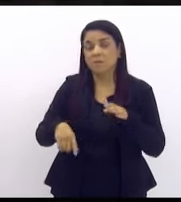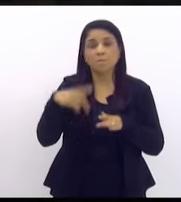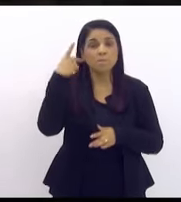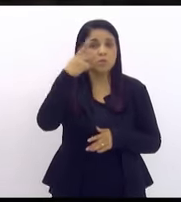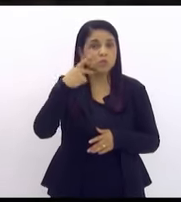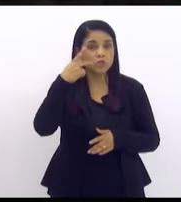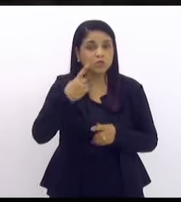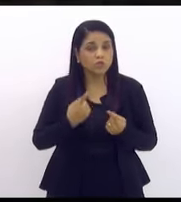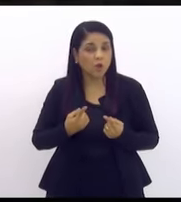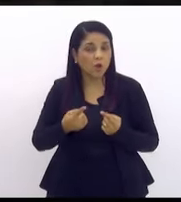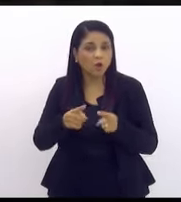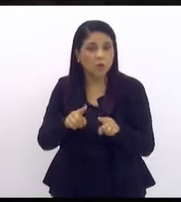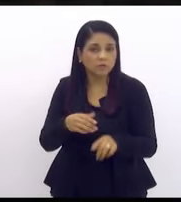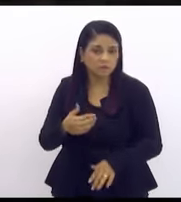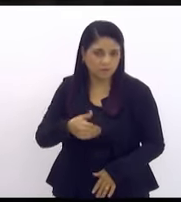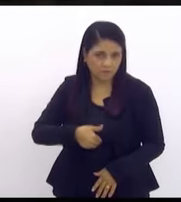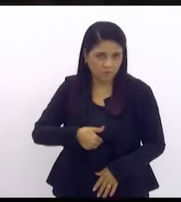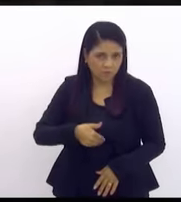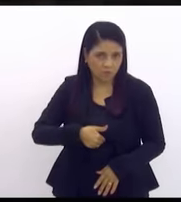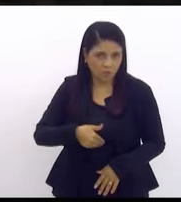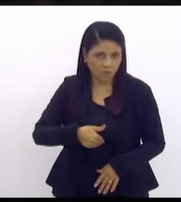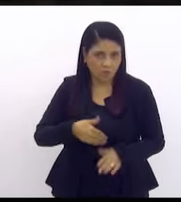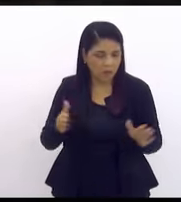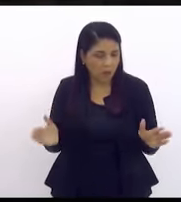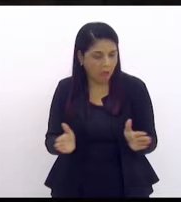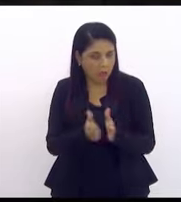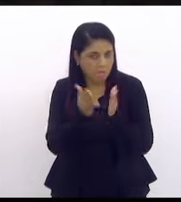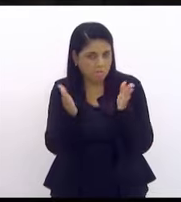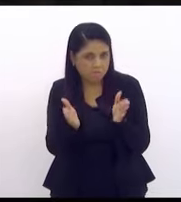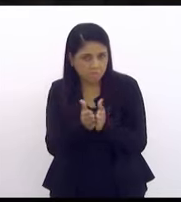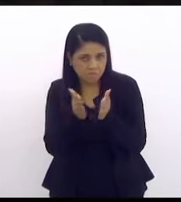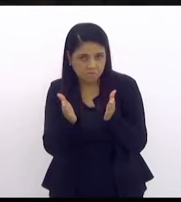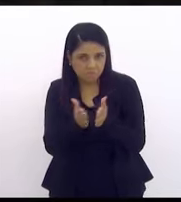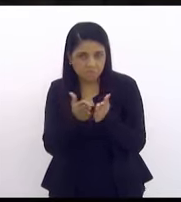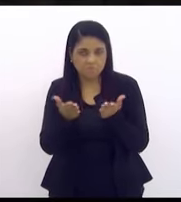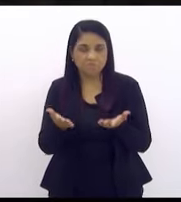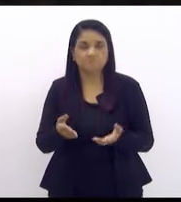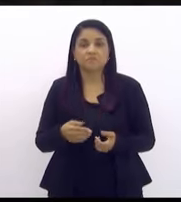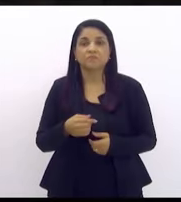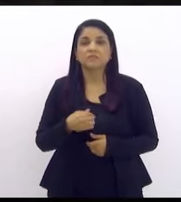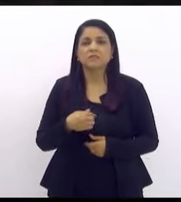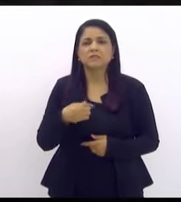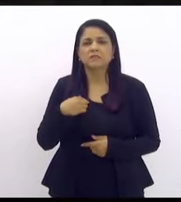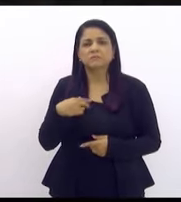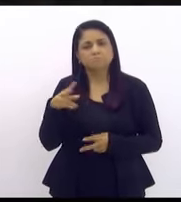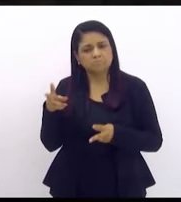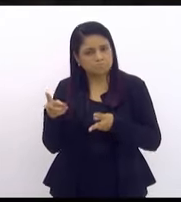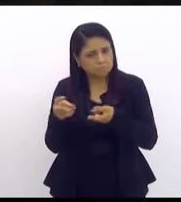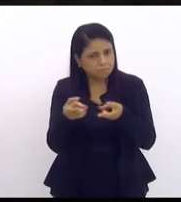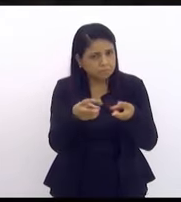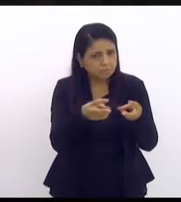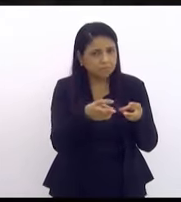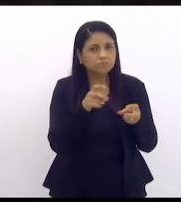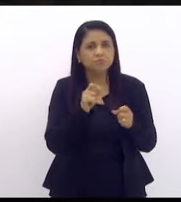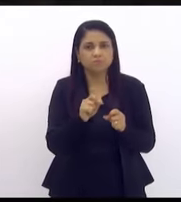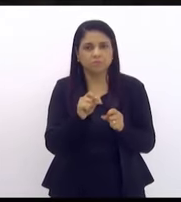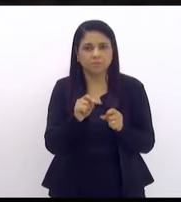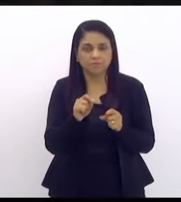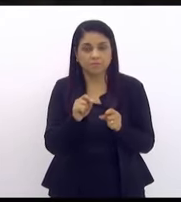de combate à fome, à miséria e à pobreza. A gente viu que